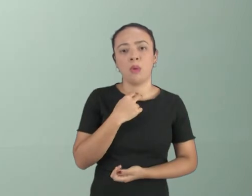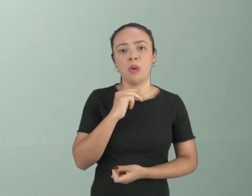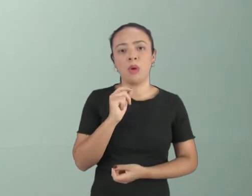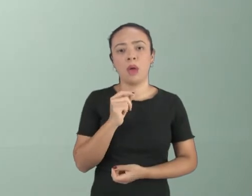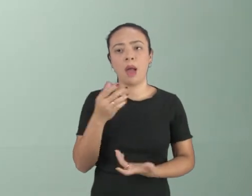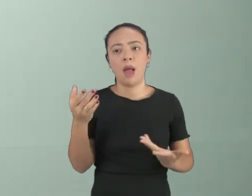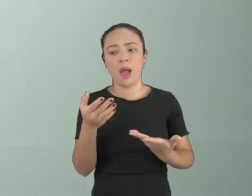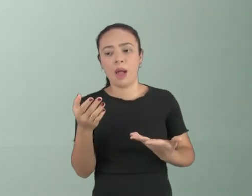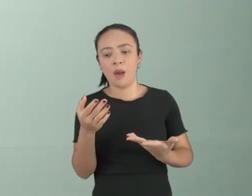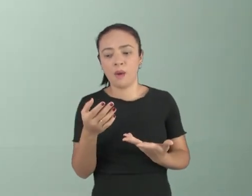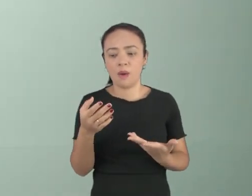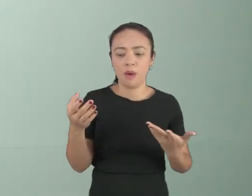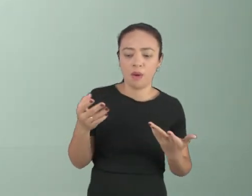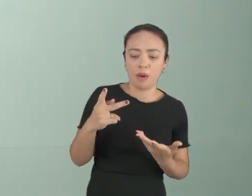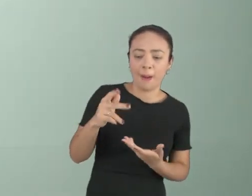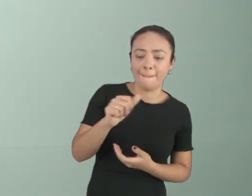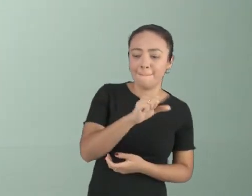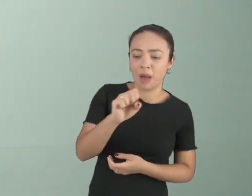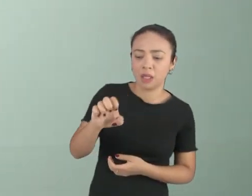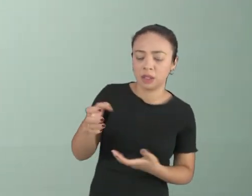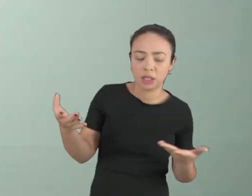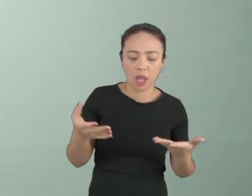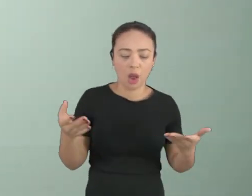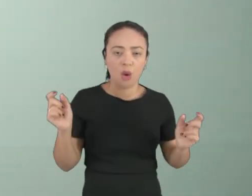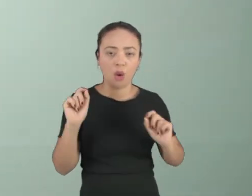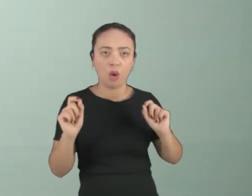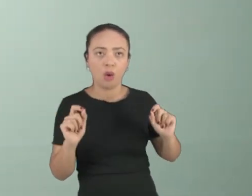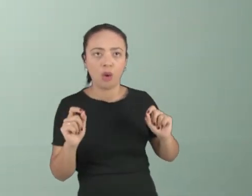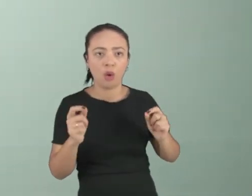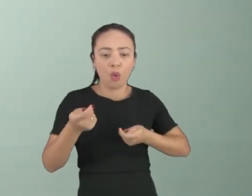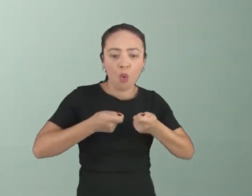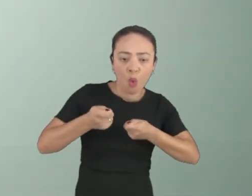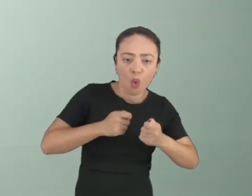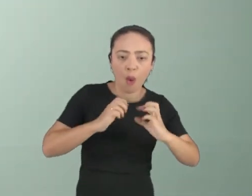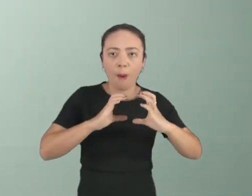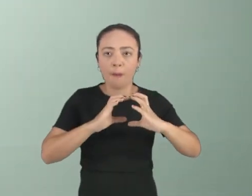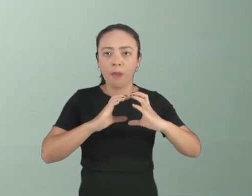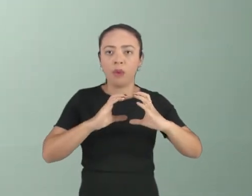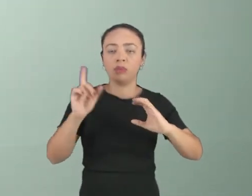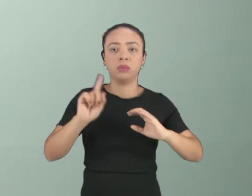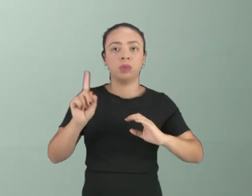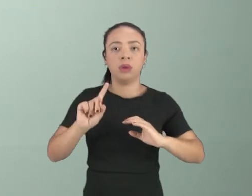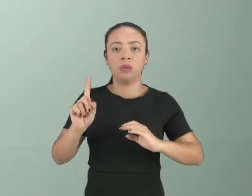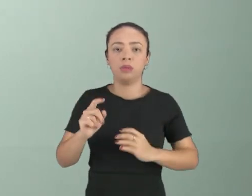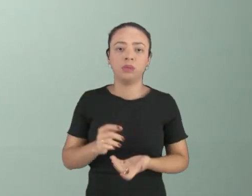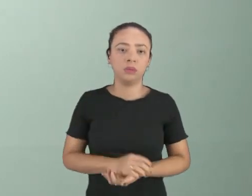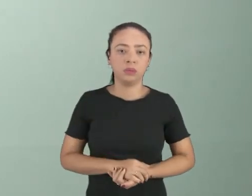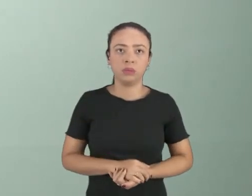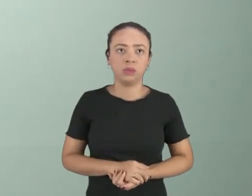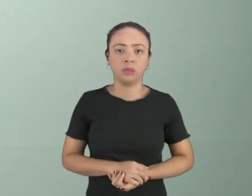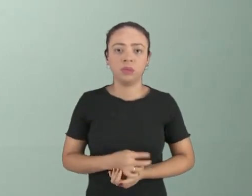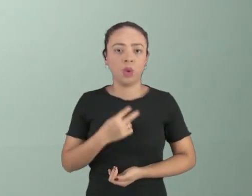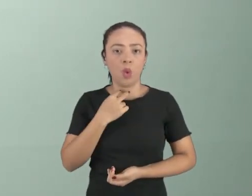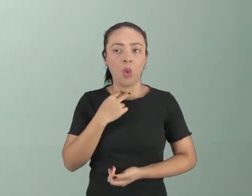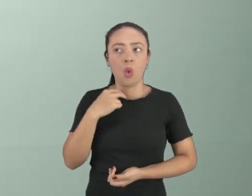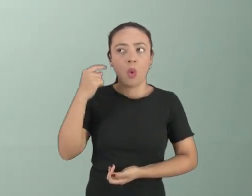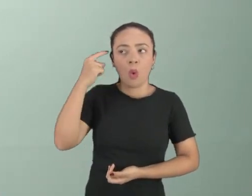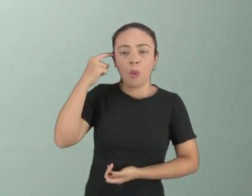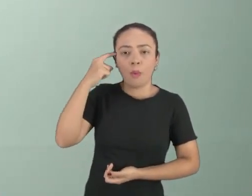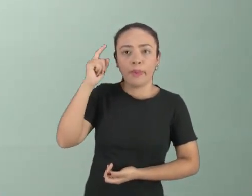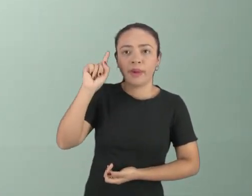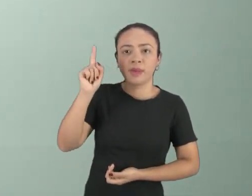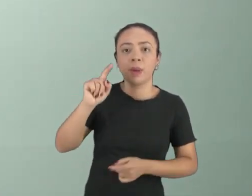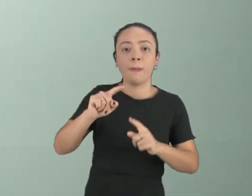agora eu vou realizar o fundamento de passe, agora eu vou realizar um fundamento de domínio de bola. Nós não paramos para falar isso ou para